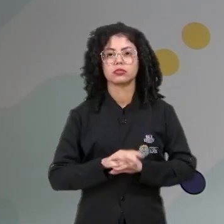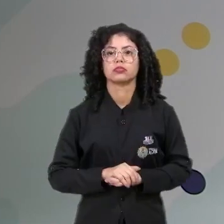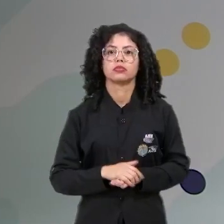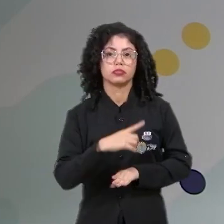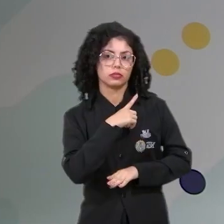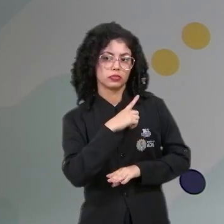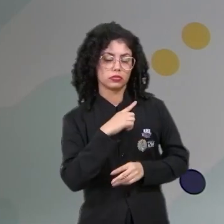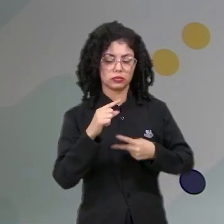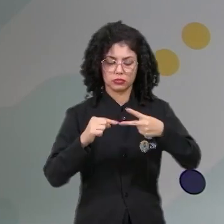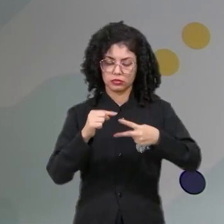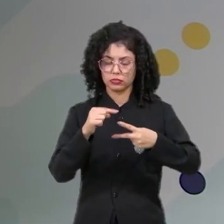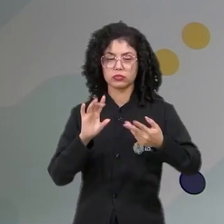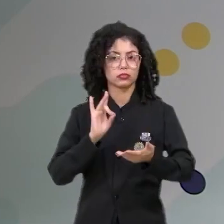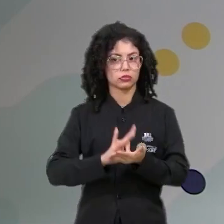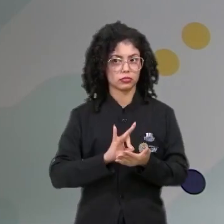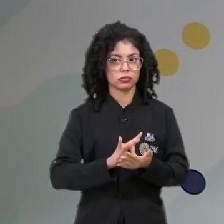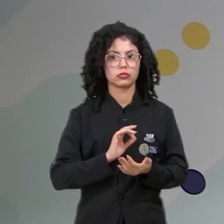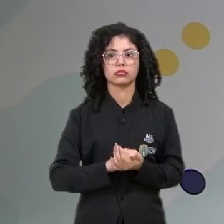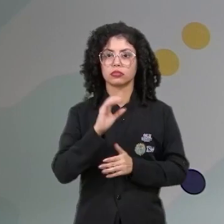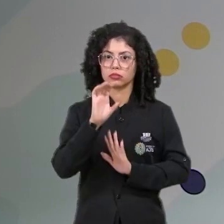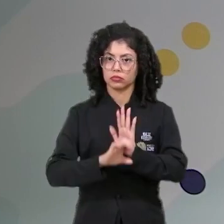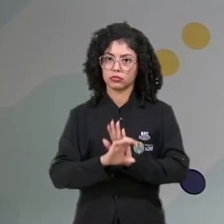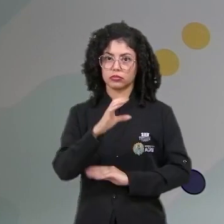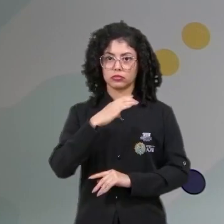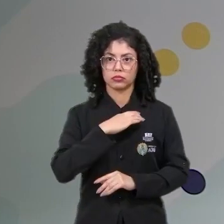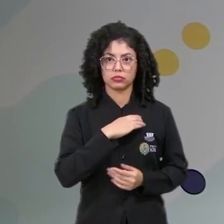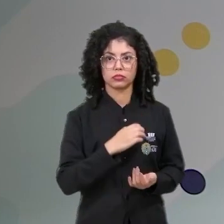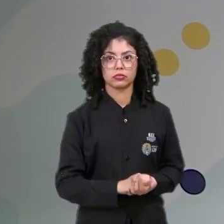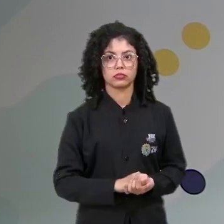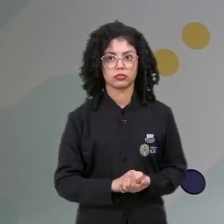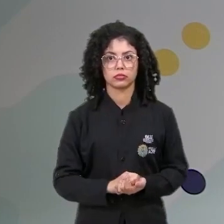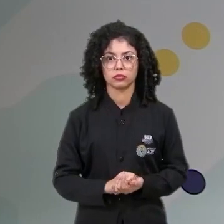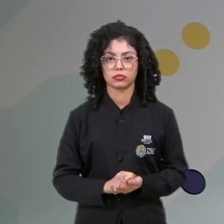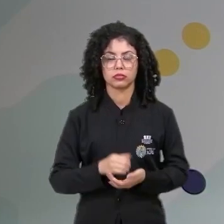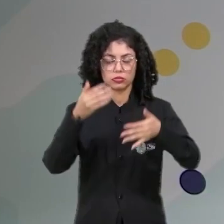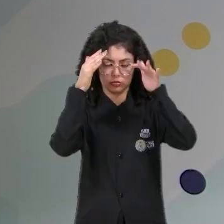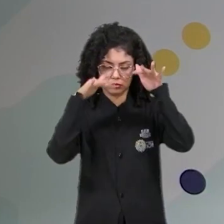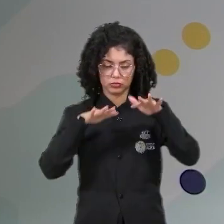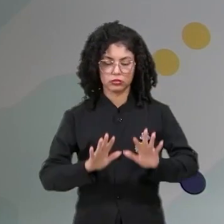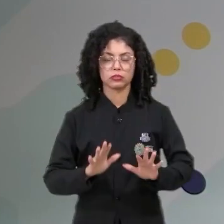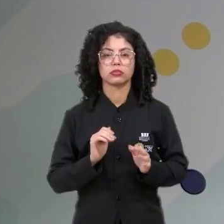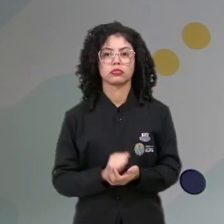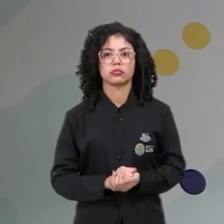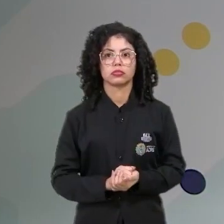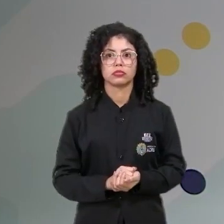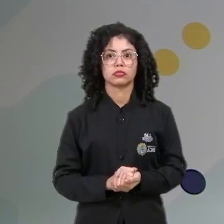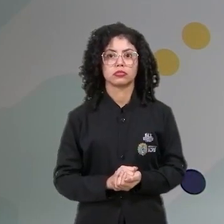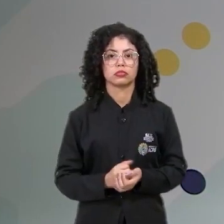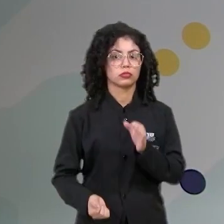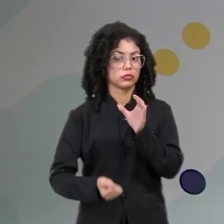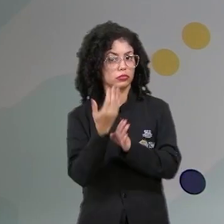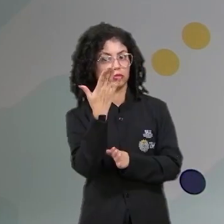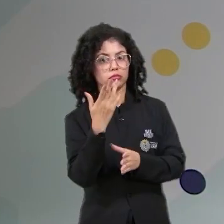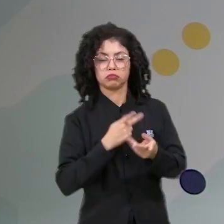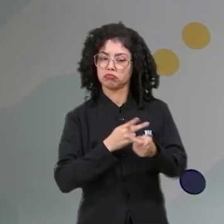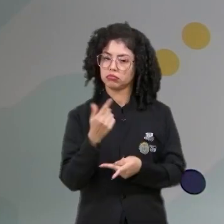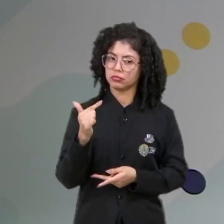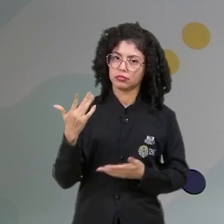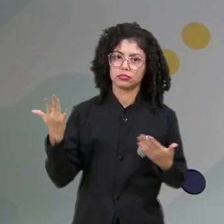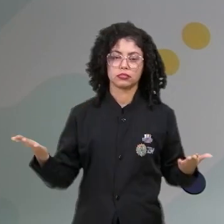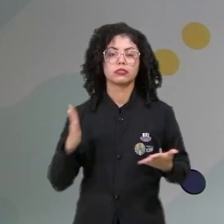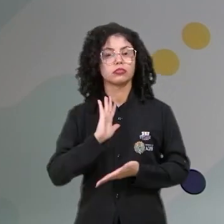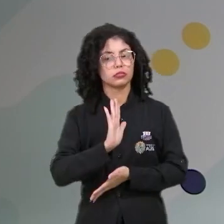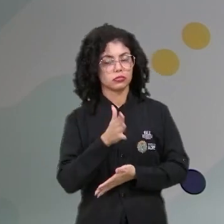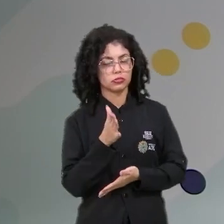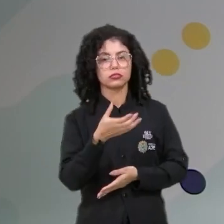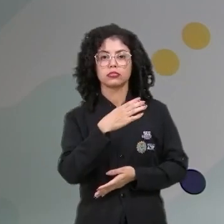temos aí essas duas realidades no conceito de cidades. As que são naturais foram naturais, que surgiram sem planejamento, e